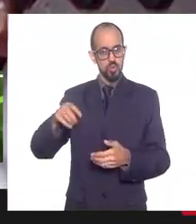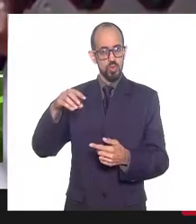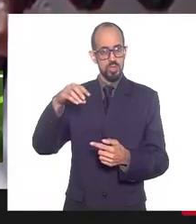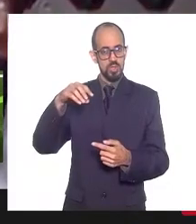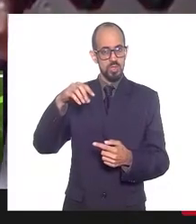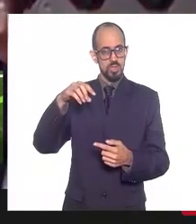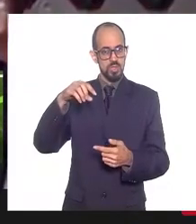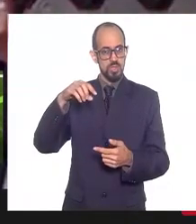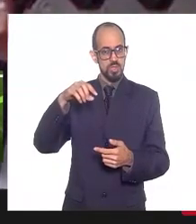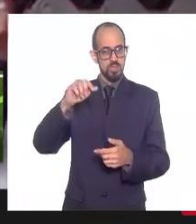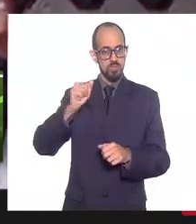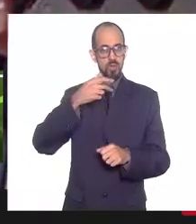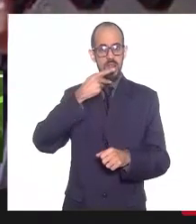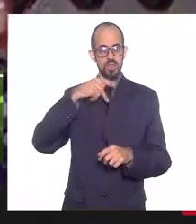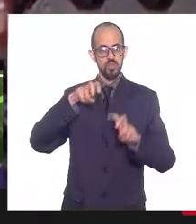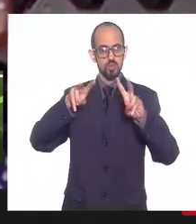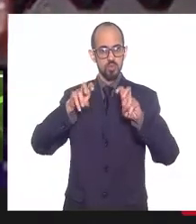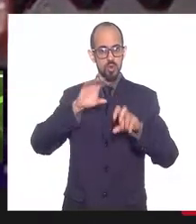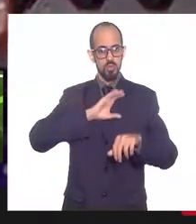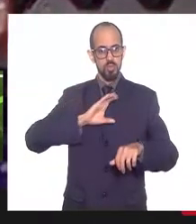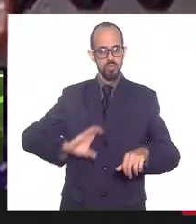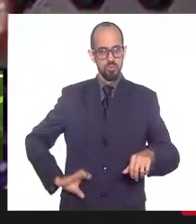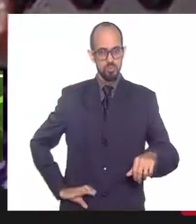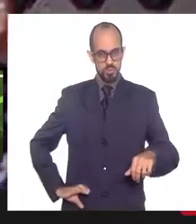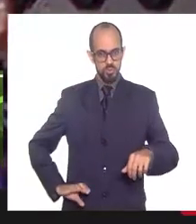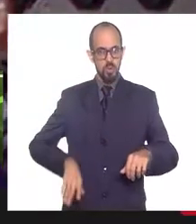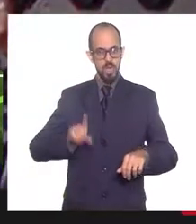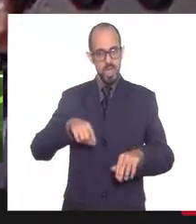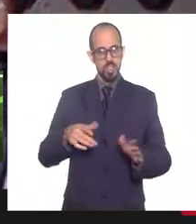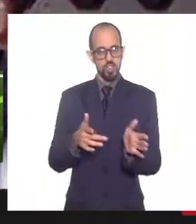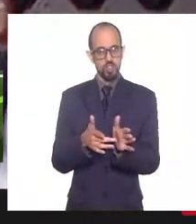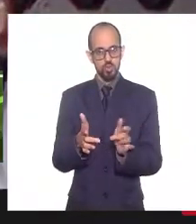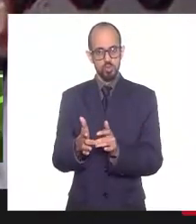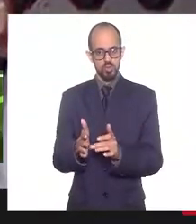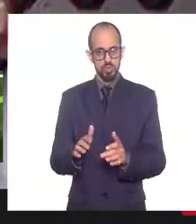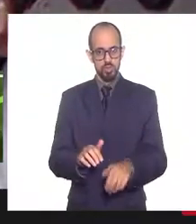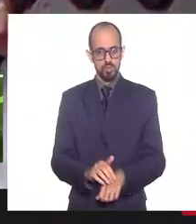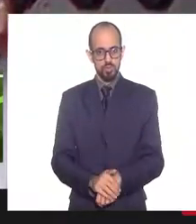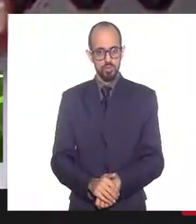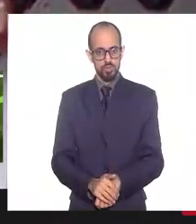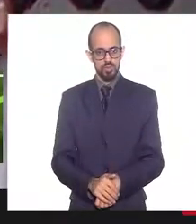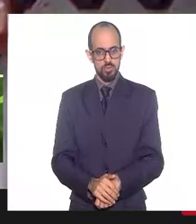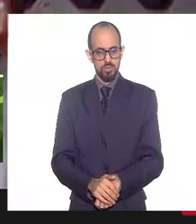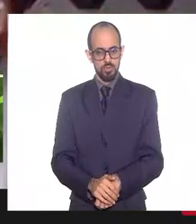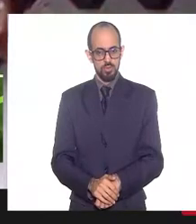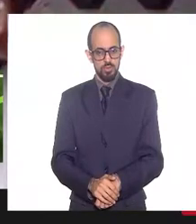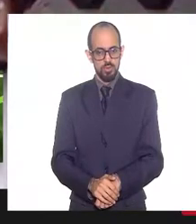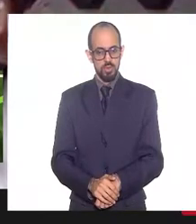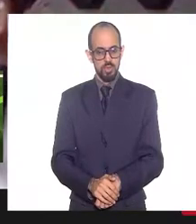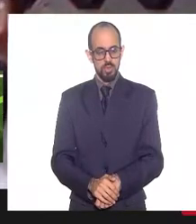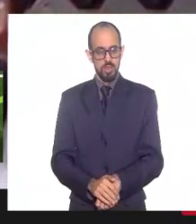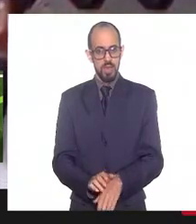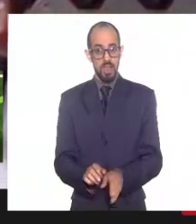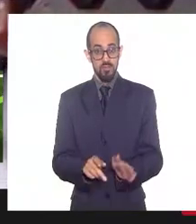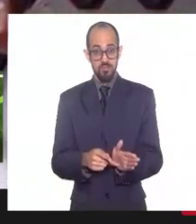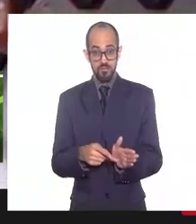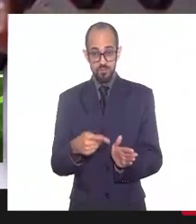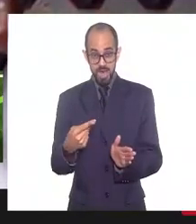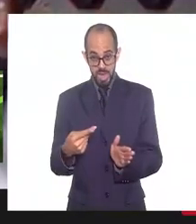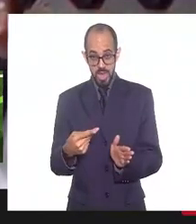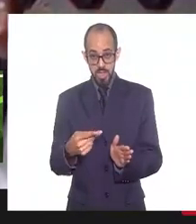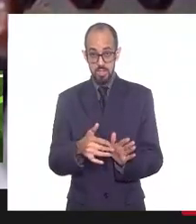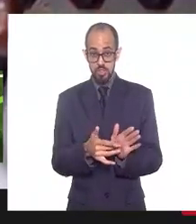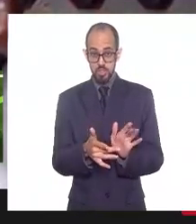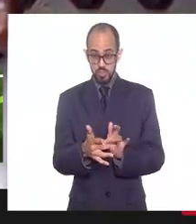a cristandade no mundo é Jesus Cristo. E no discurso, o centro da